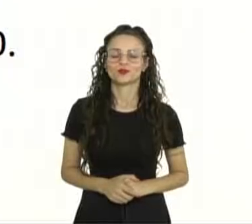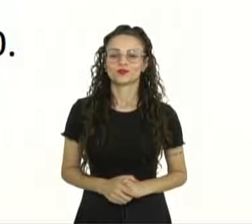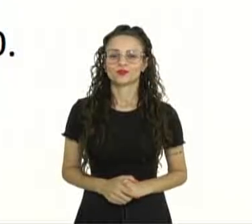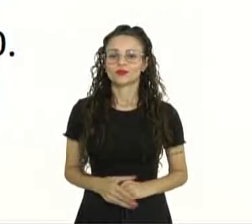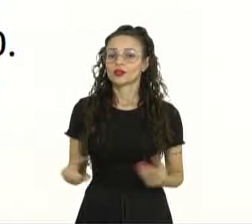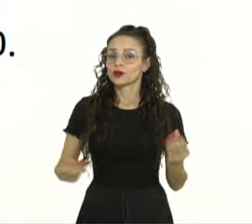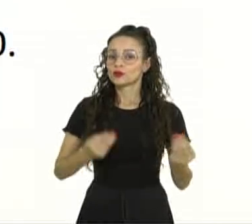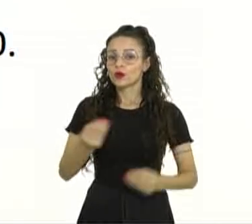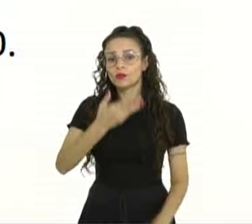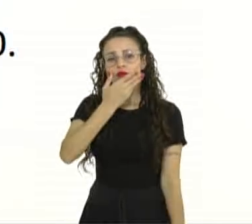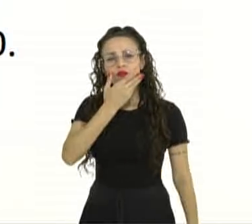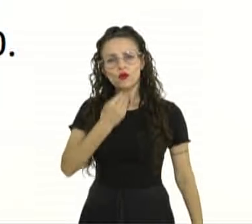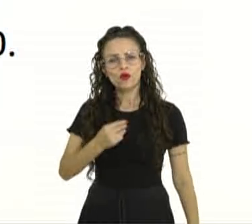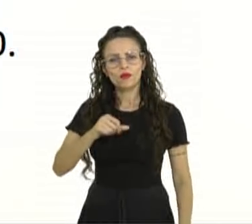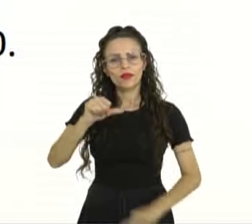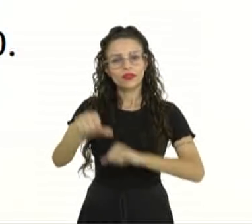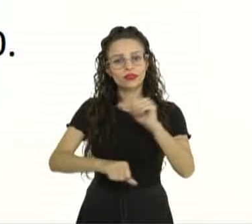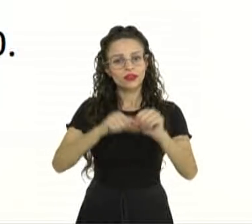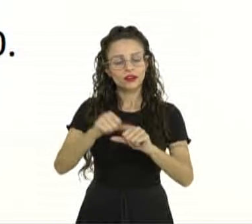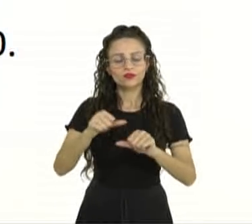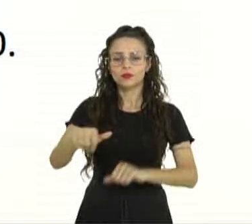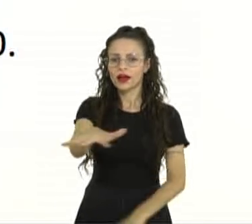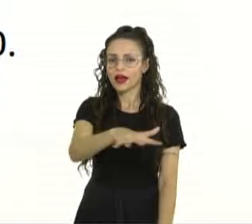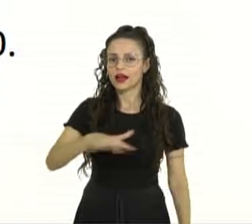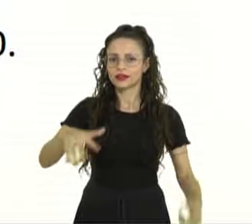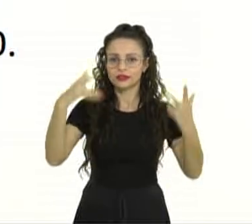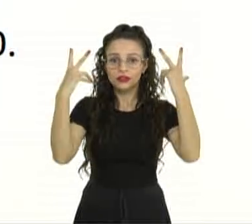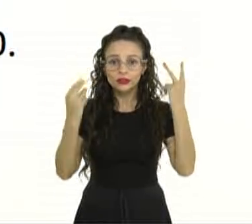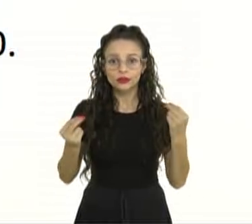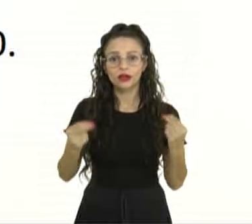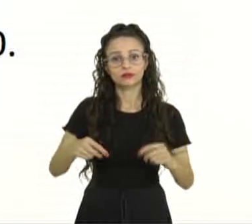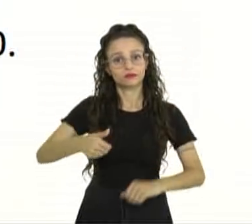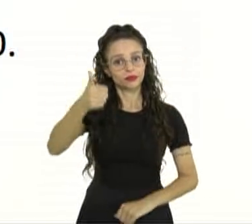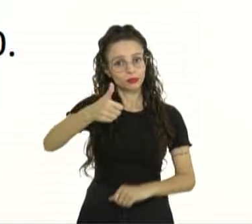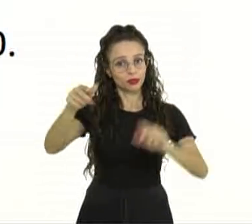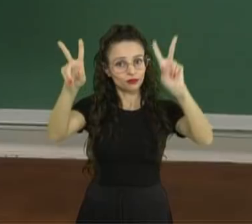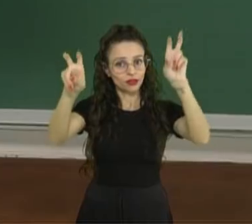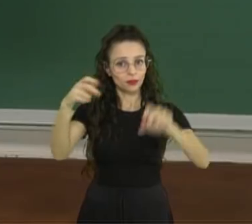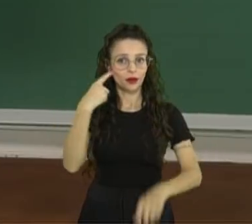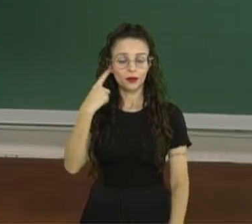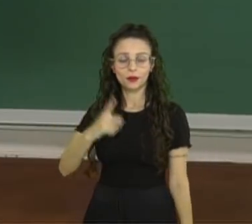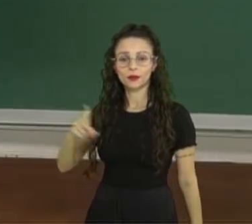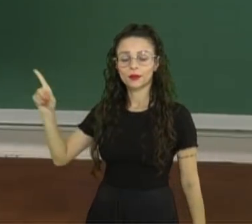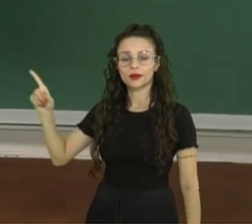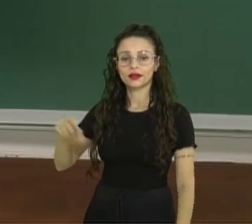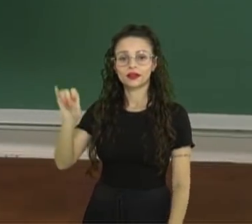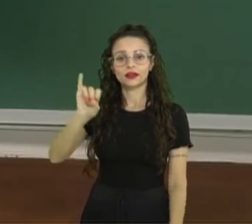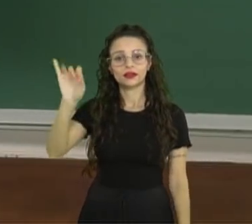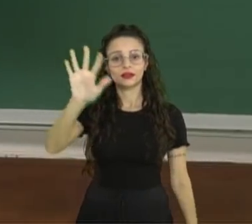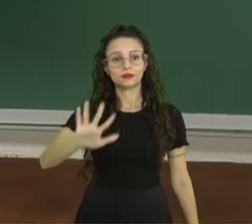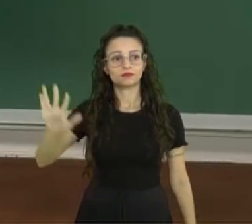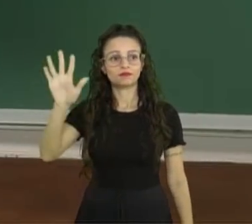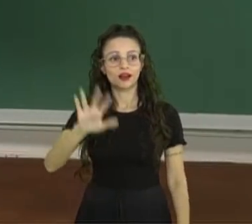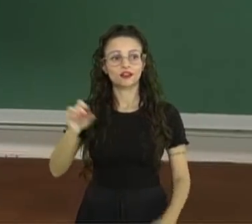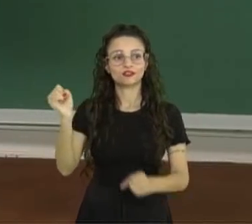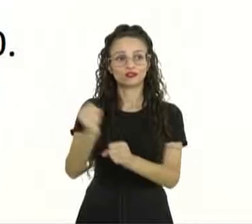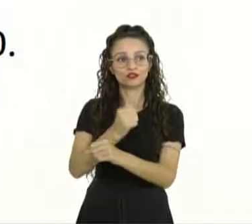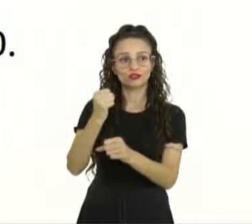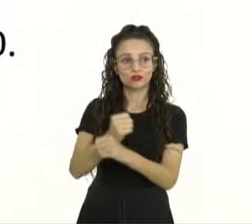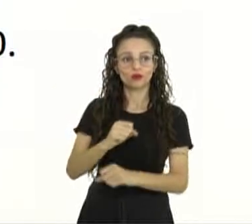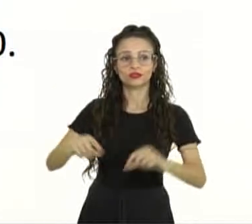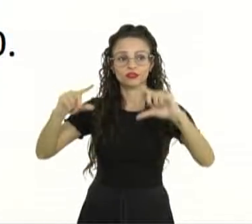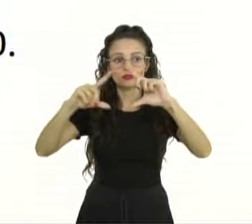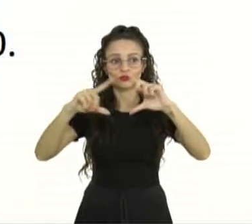homem transforma o meio natural? Vamos para o nosso primeiro tema. Está aqui, inclusive, umas imagens da construção do Planalto, uma